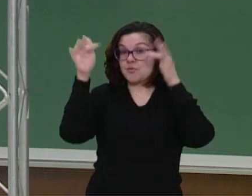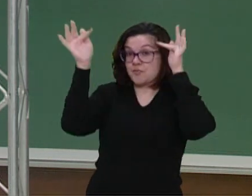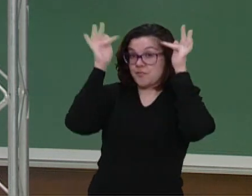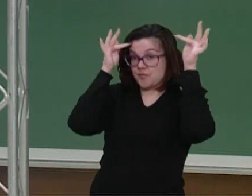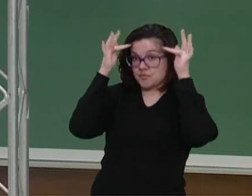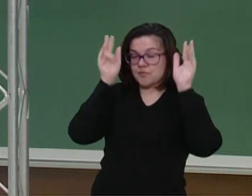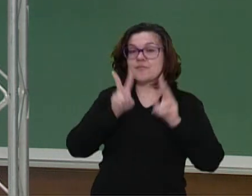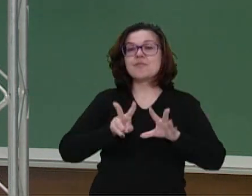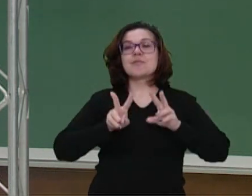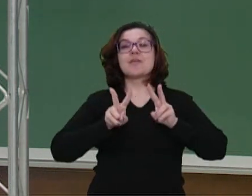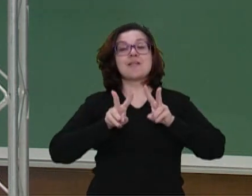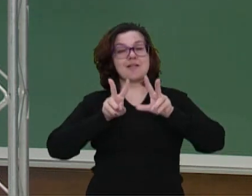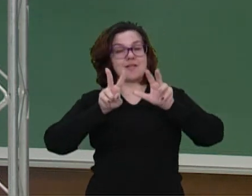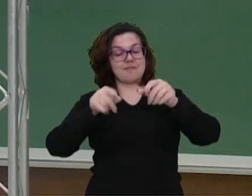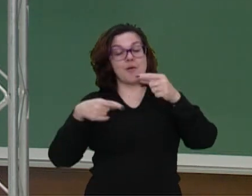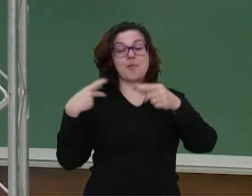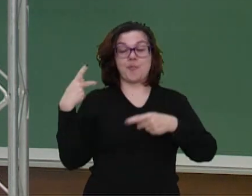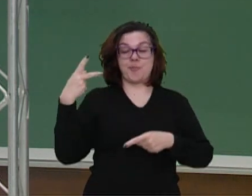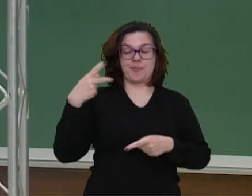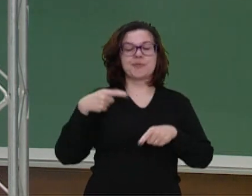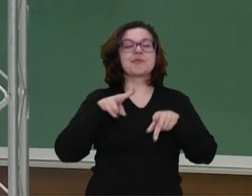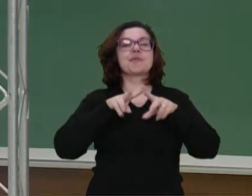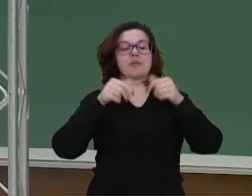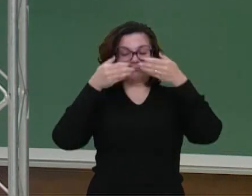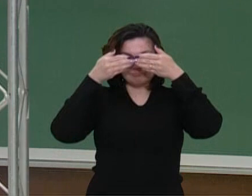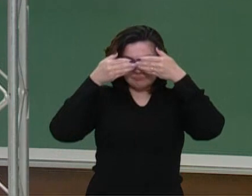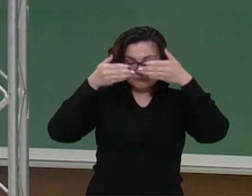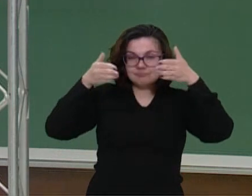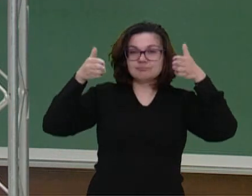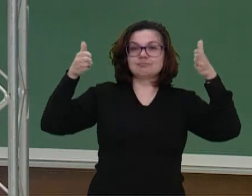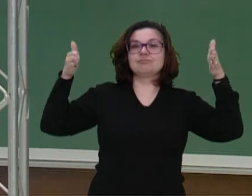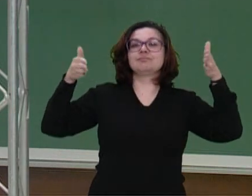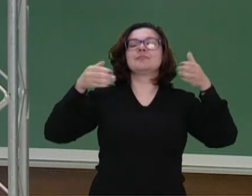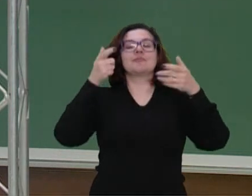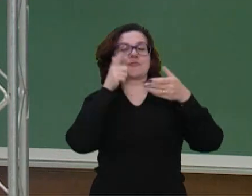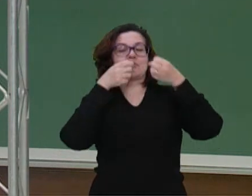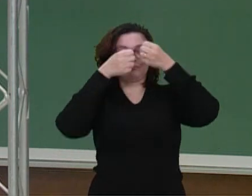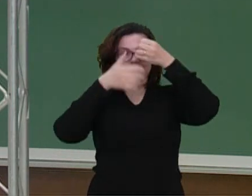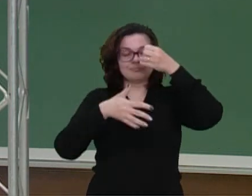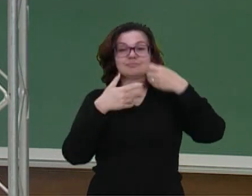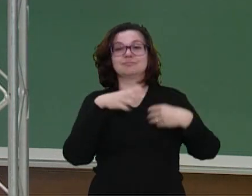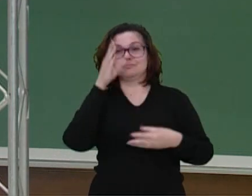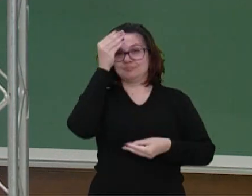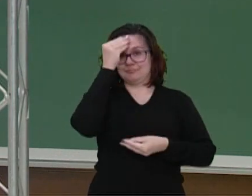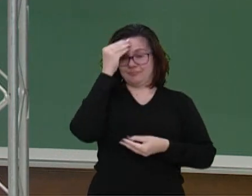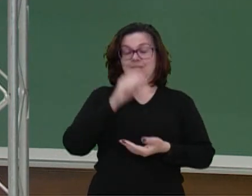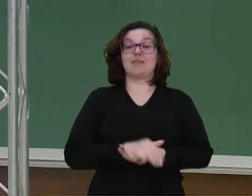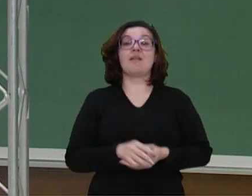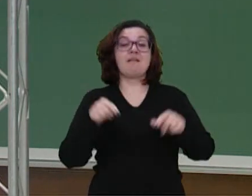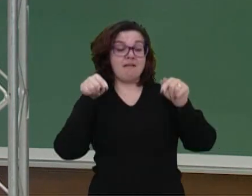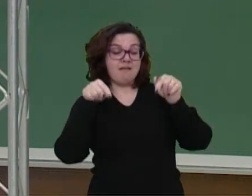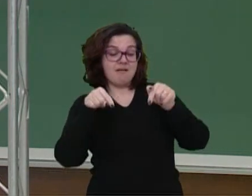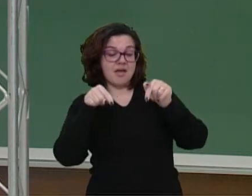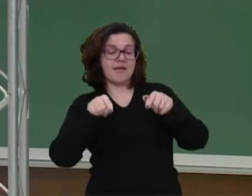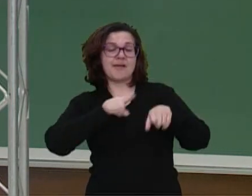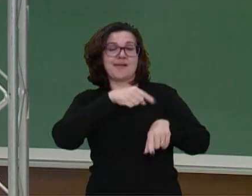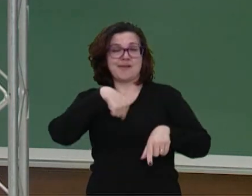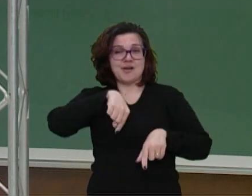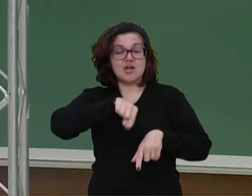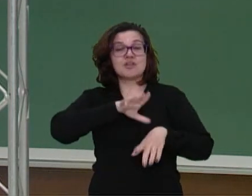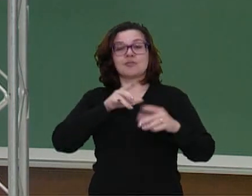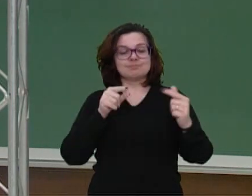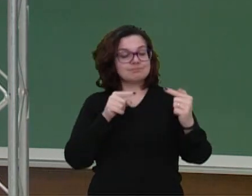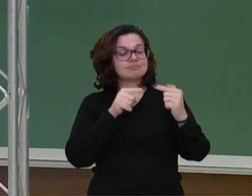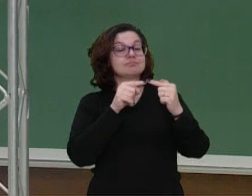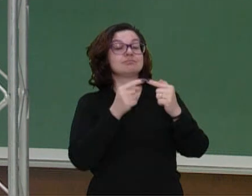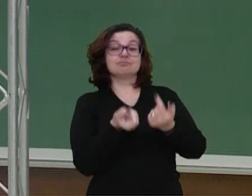filosofia, porque em filosofia política esses conceitos são destrinchados, né? Aqui nós nos aproveitamos de uma